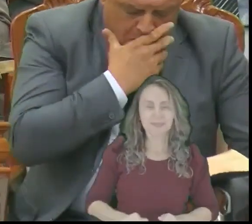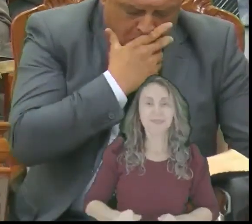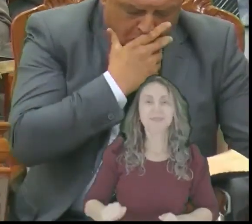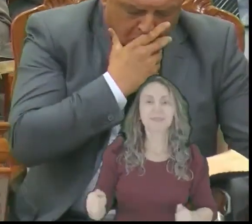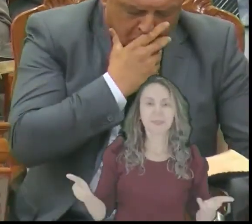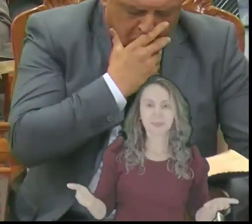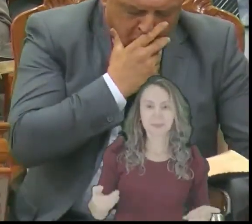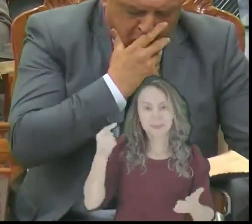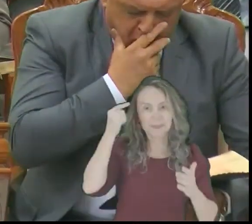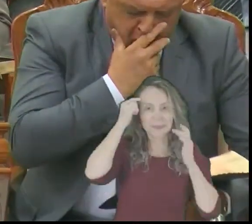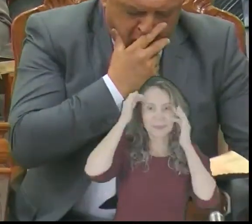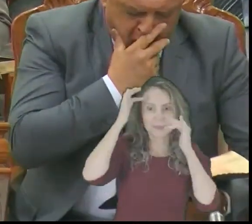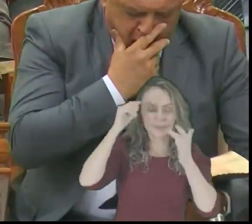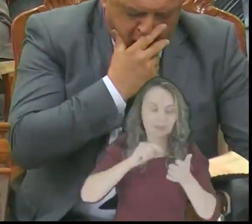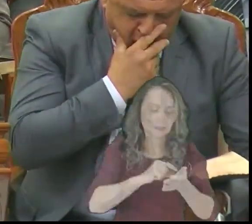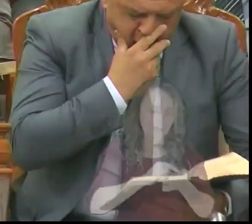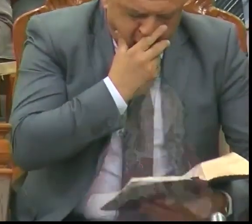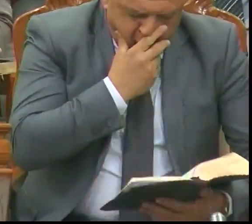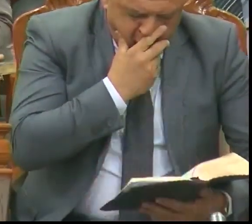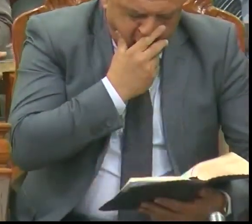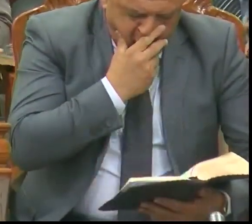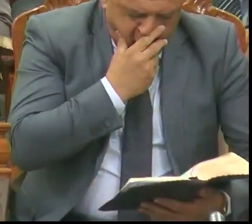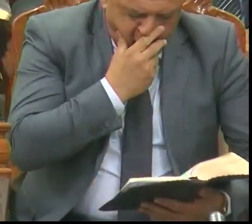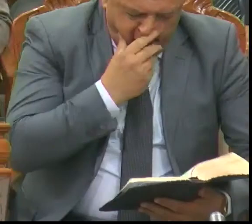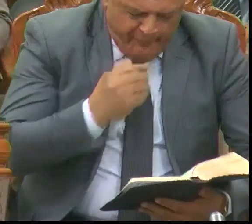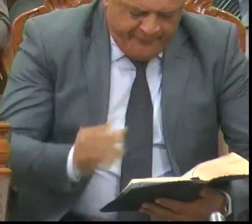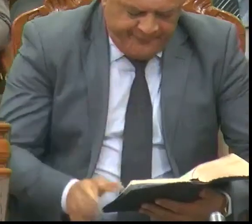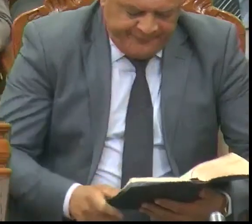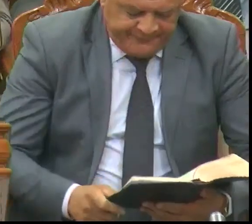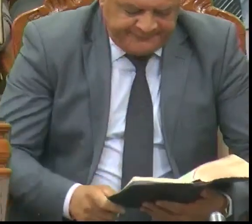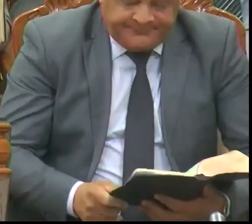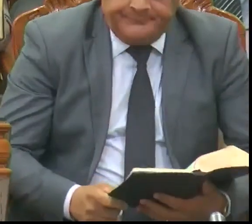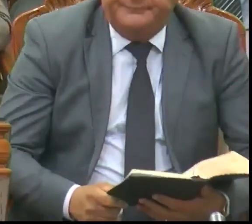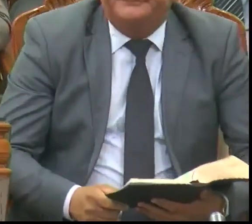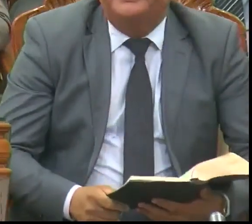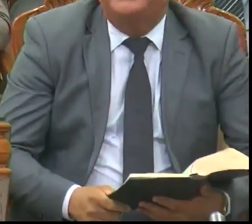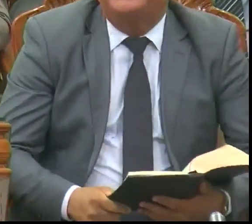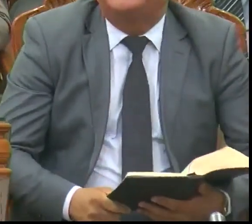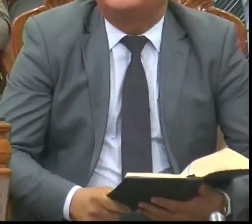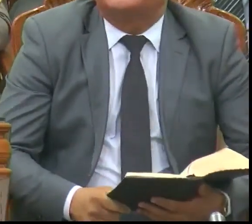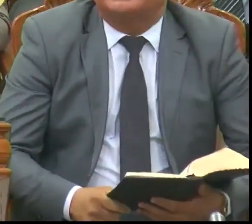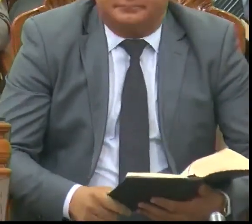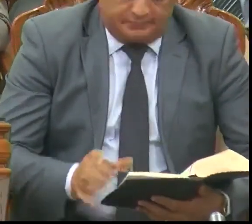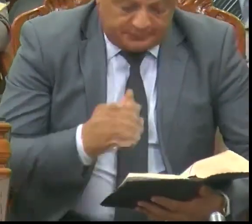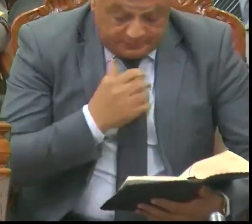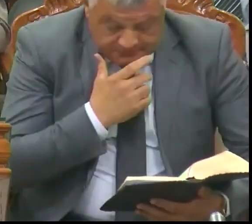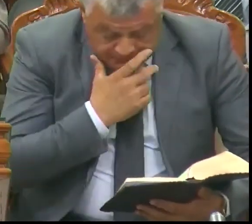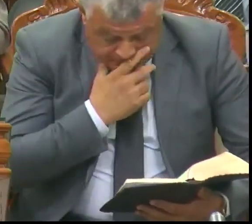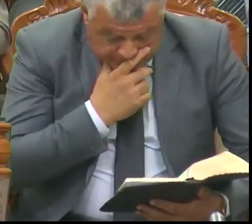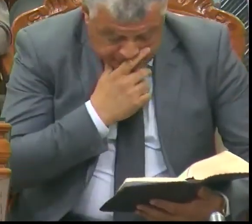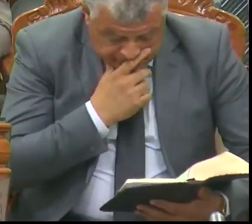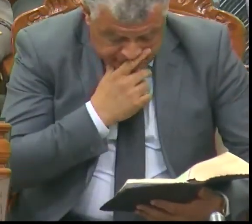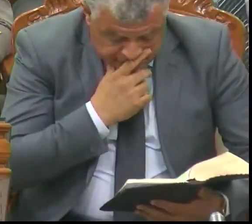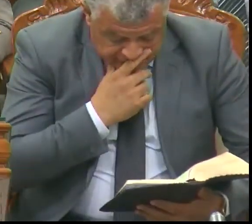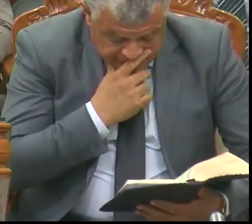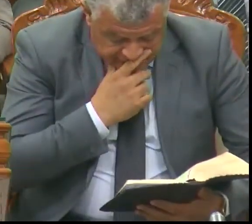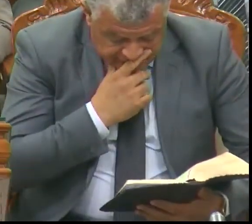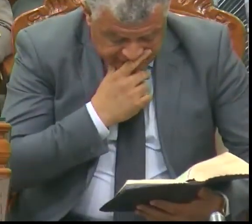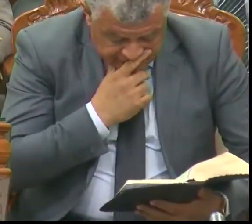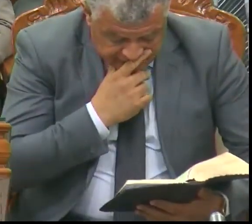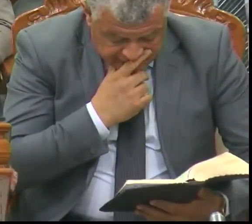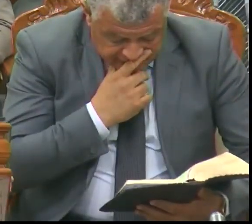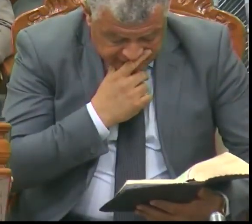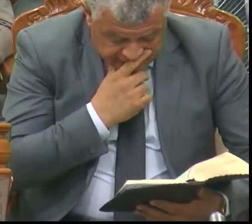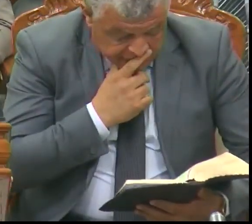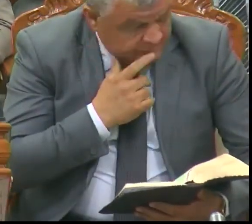vamos meditar no versículo 5. Nós demos um avançozinho às semanas anteriores e hoje, com a ajuda de Deus,